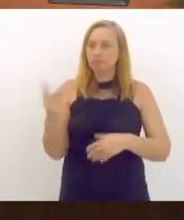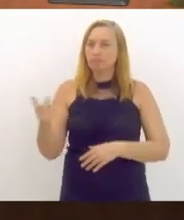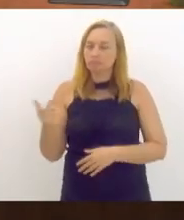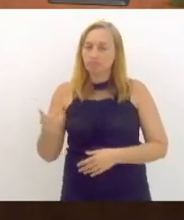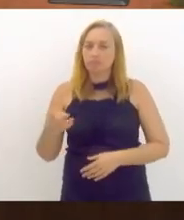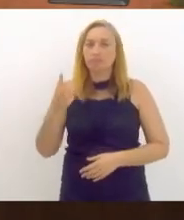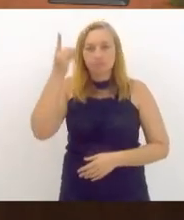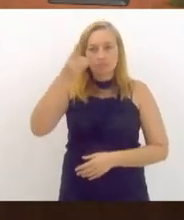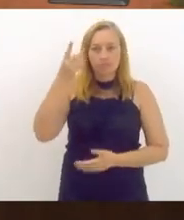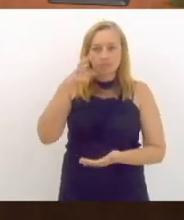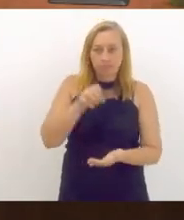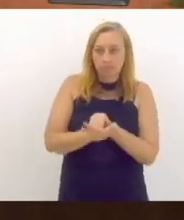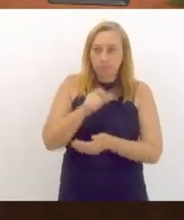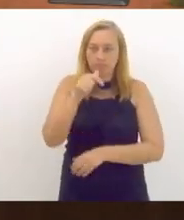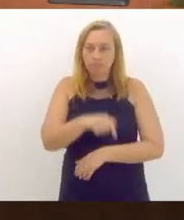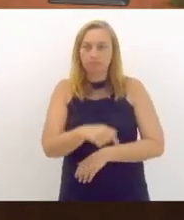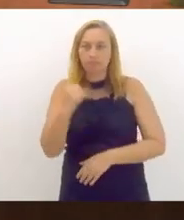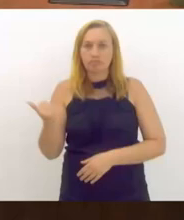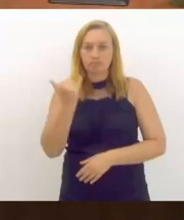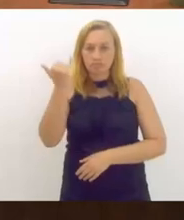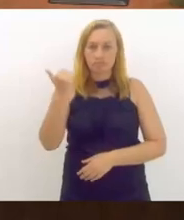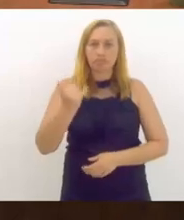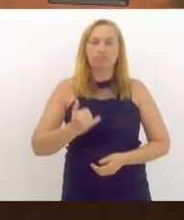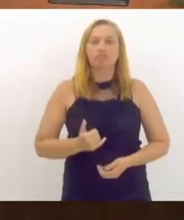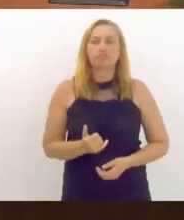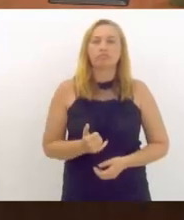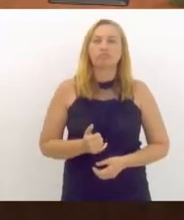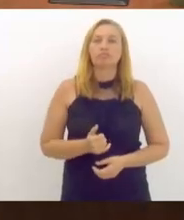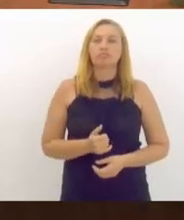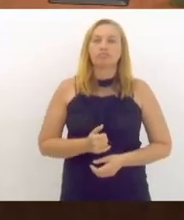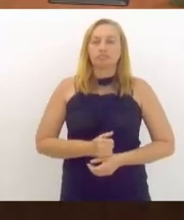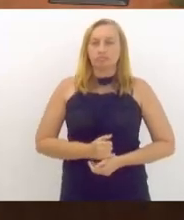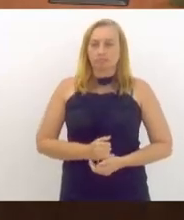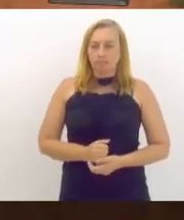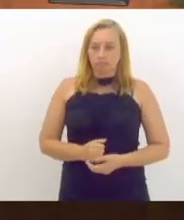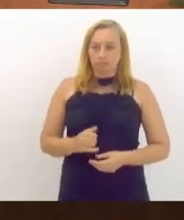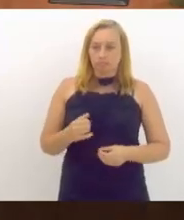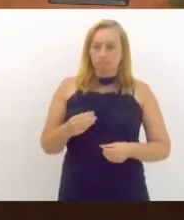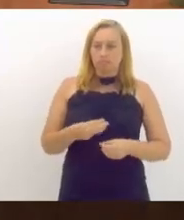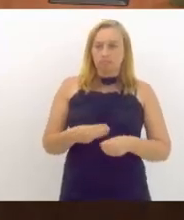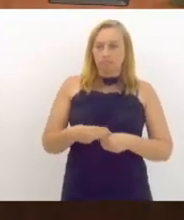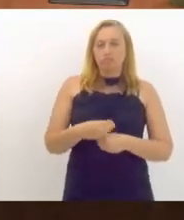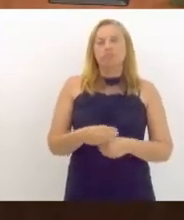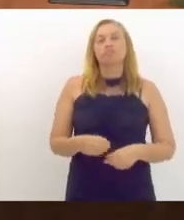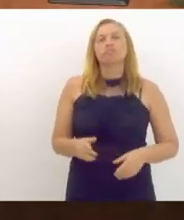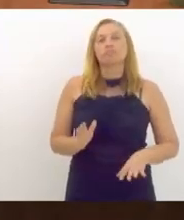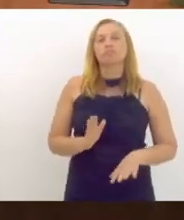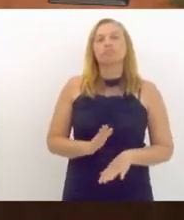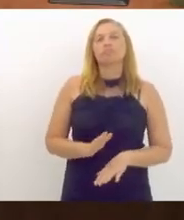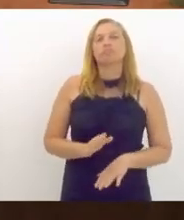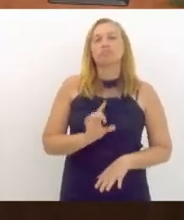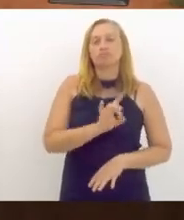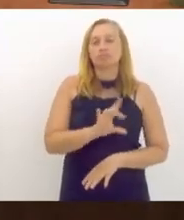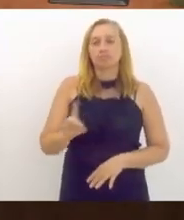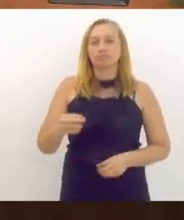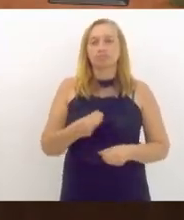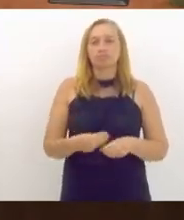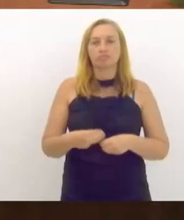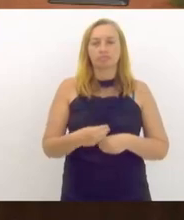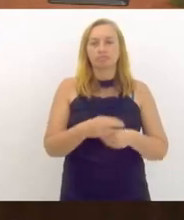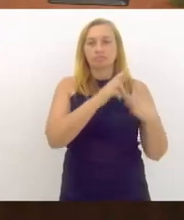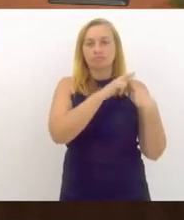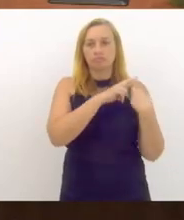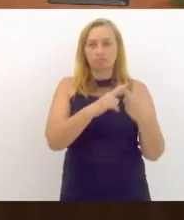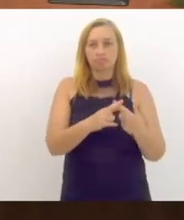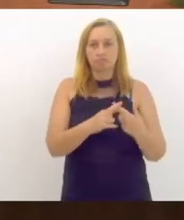e deixar esse registro aqui da importância da COSIP para os municípios, mas mais do que isso, cada município deve ter a responsabilidade